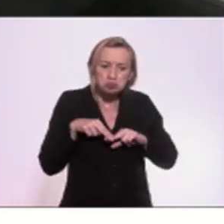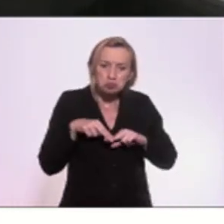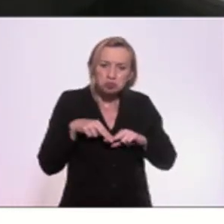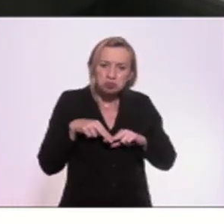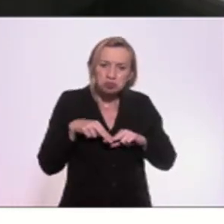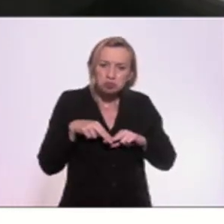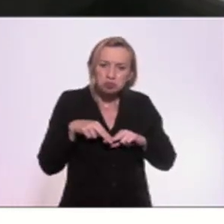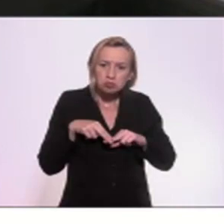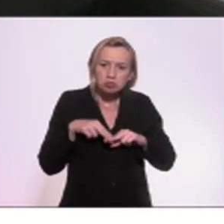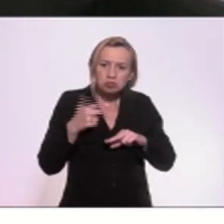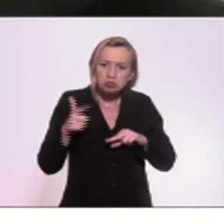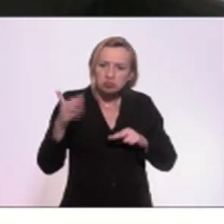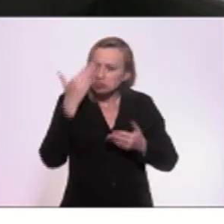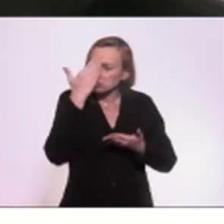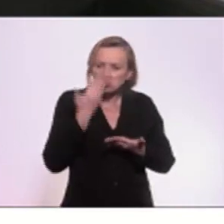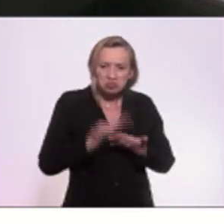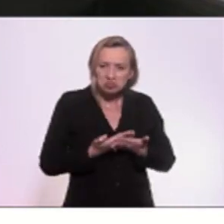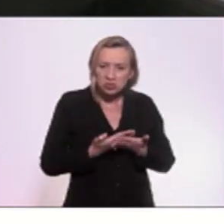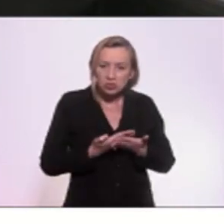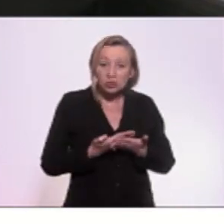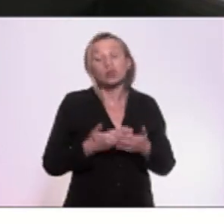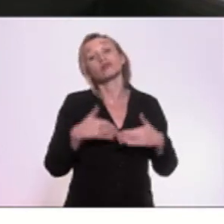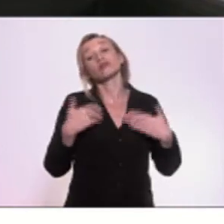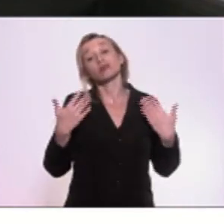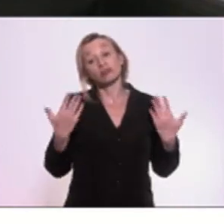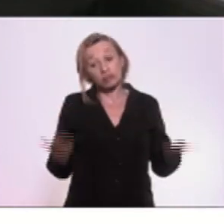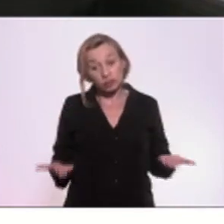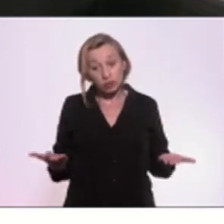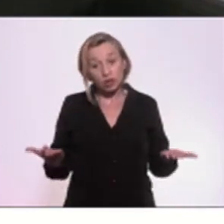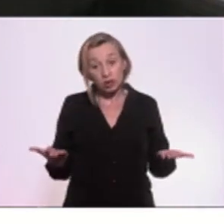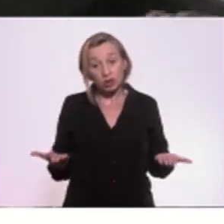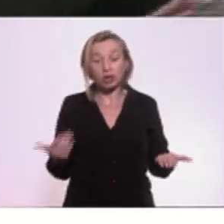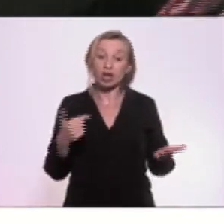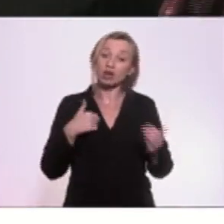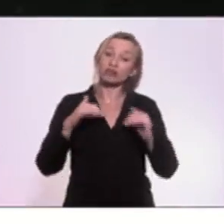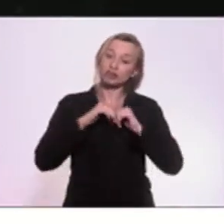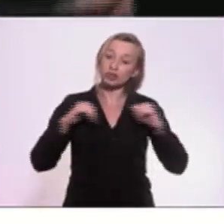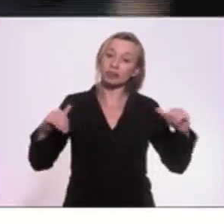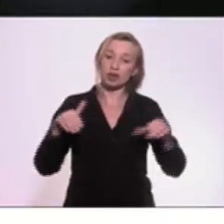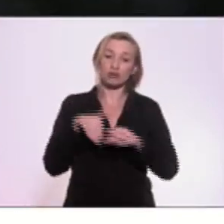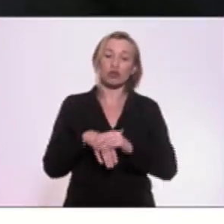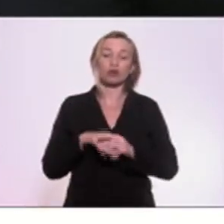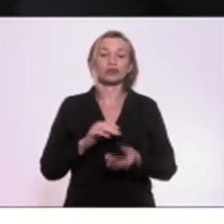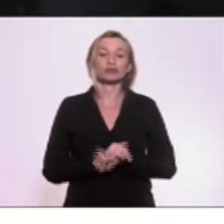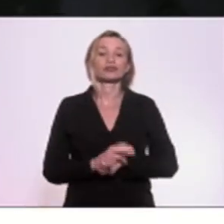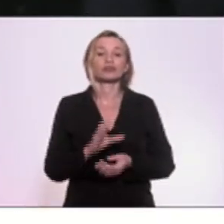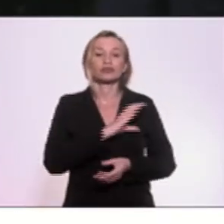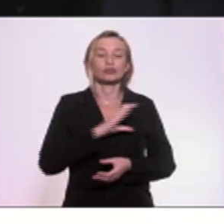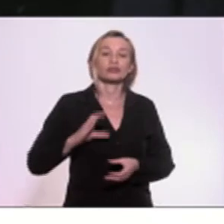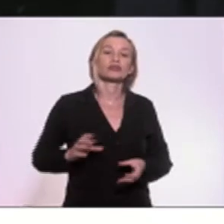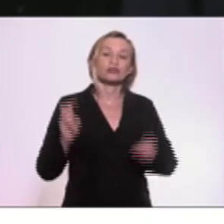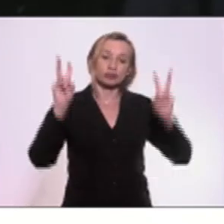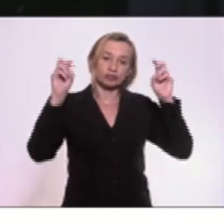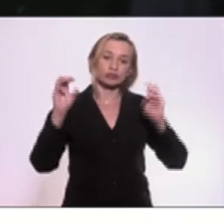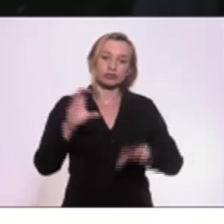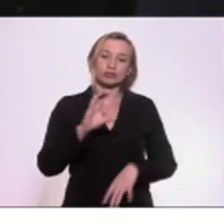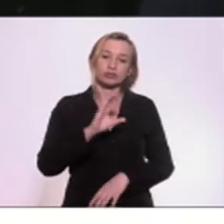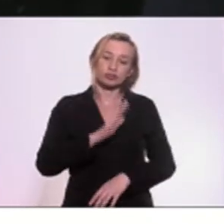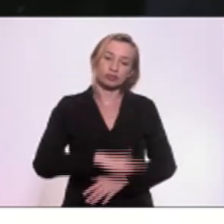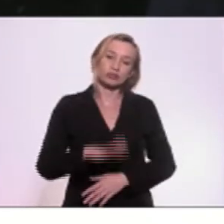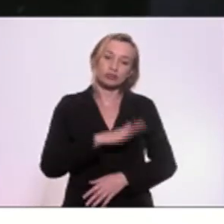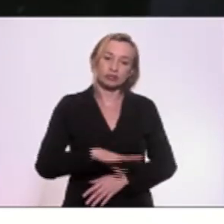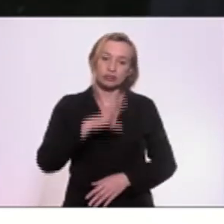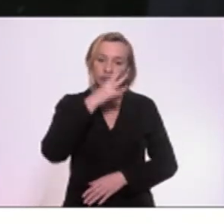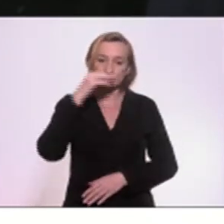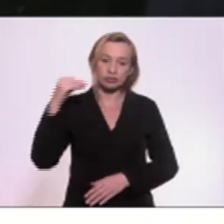para não acreditar. Então, não vou fazer voto separado. pela Comissão de Assuntos da Criança e do Adolescente, deputada Rosane